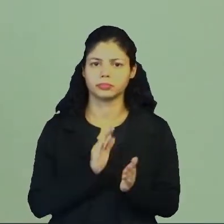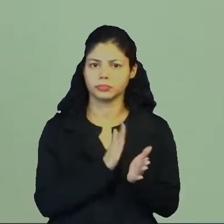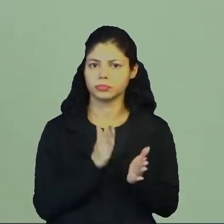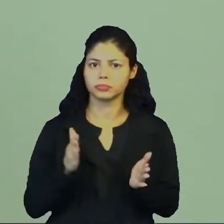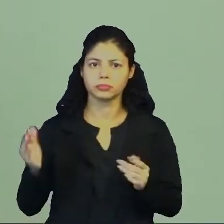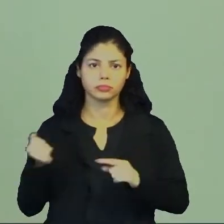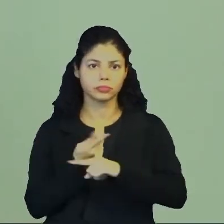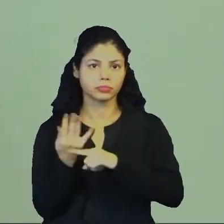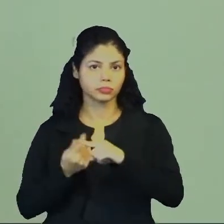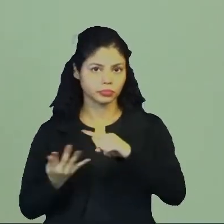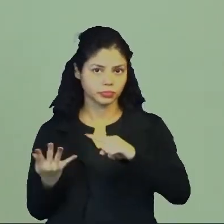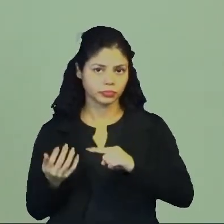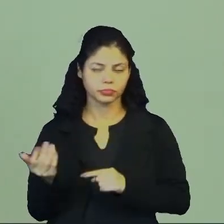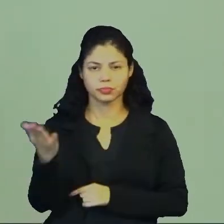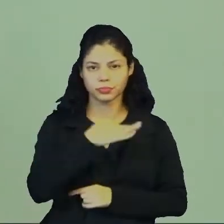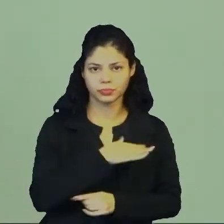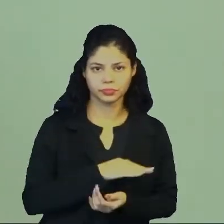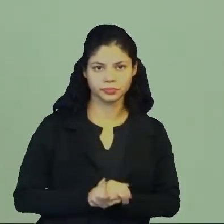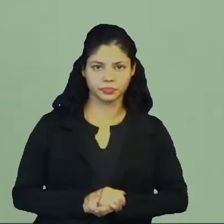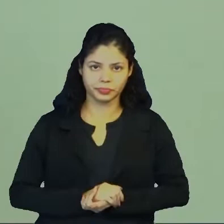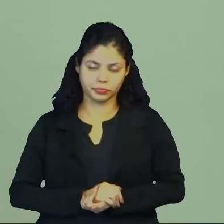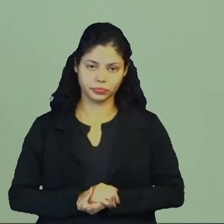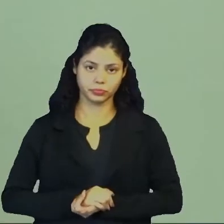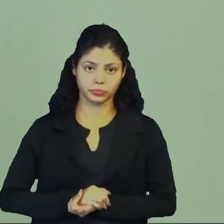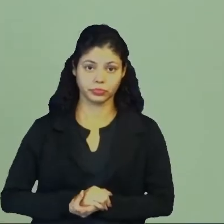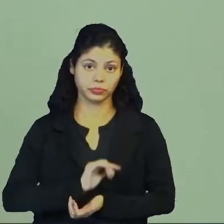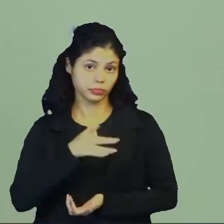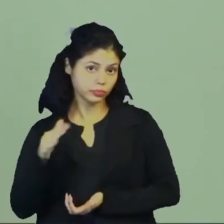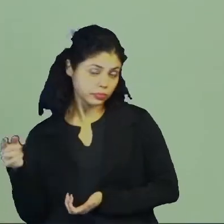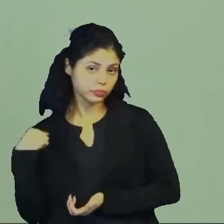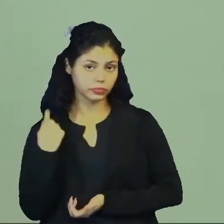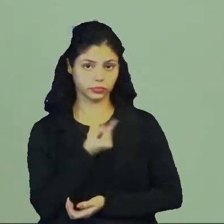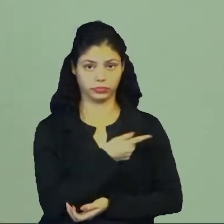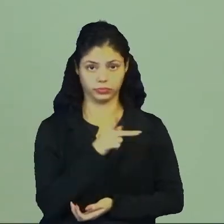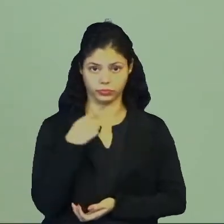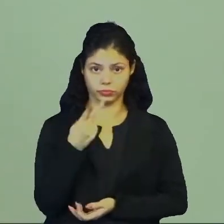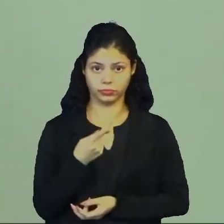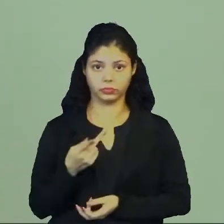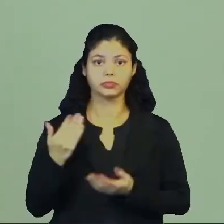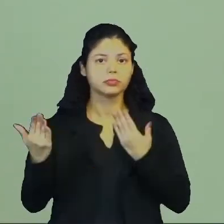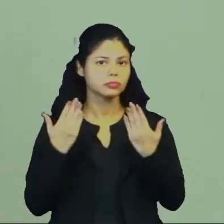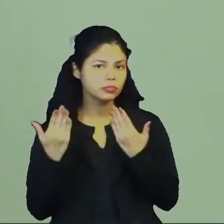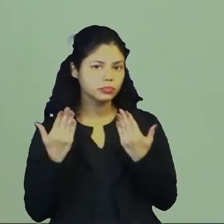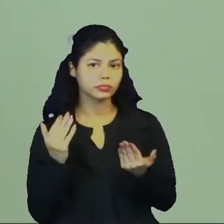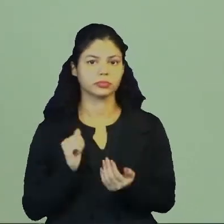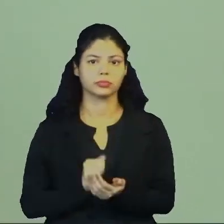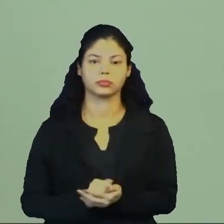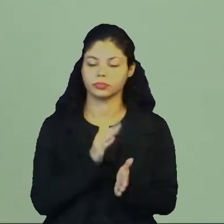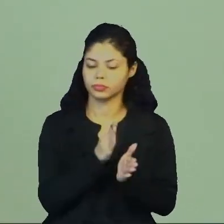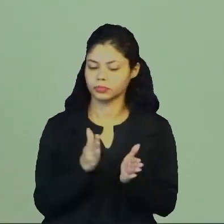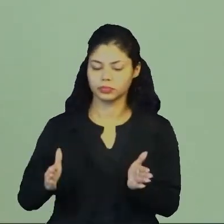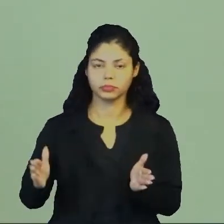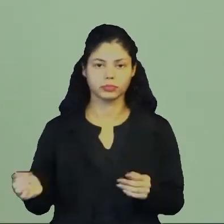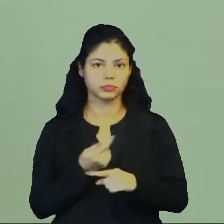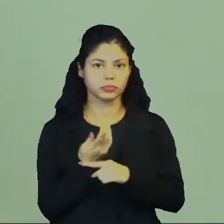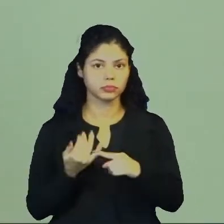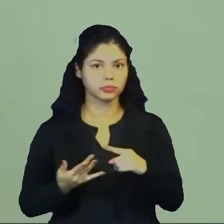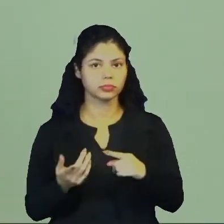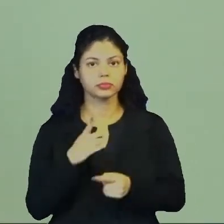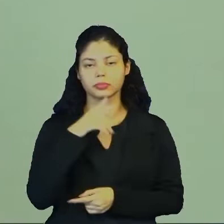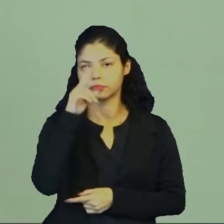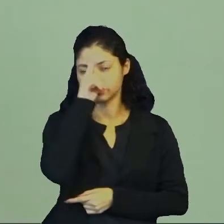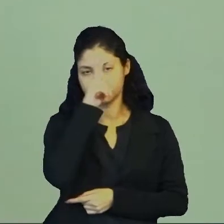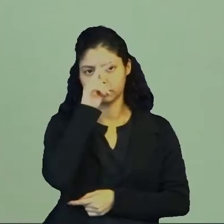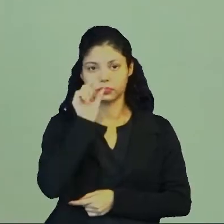ordenação de frações. Vamos lá? Quando nós falamos sobre comparação e ordenação de frações, nós temos